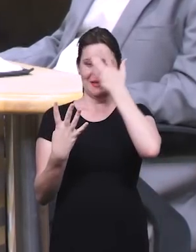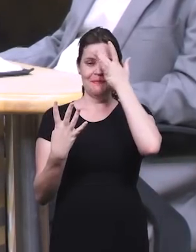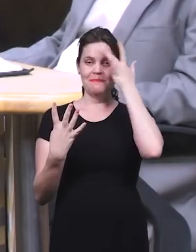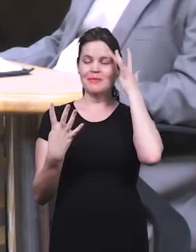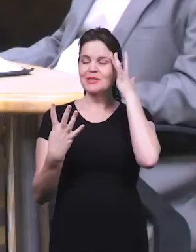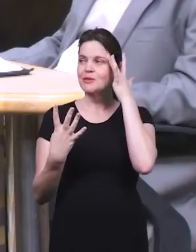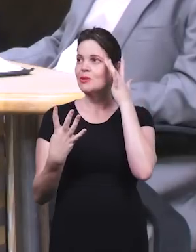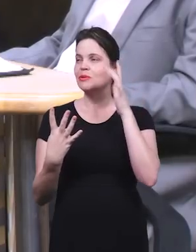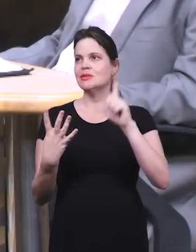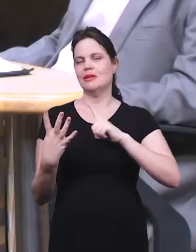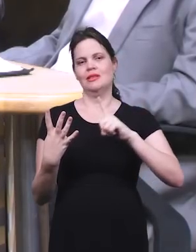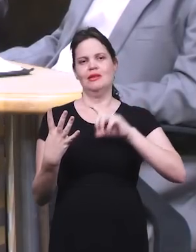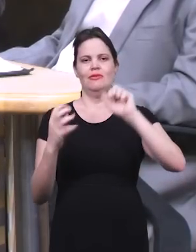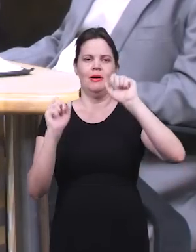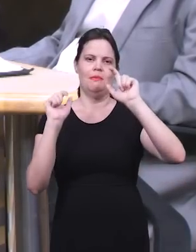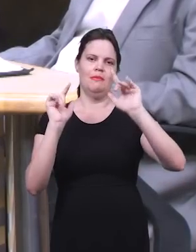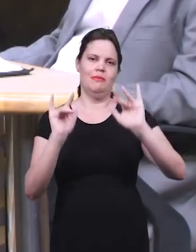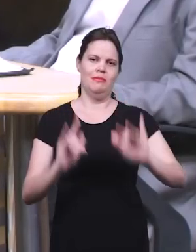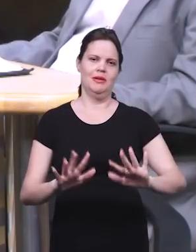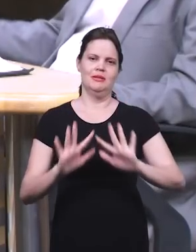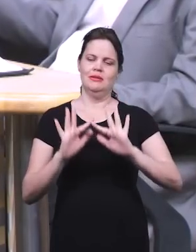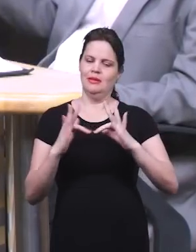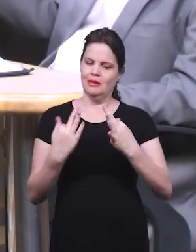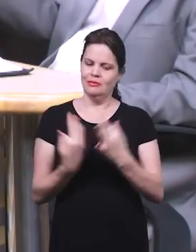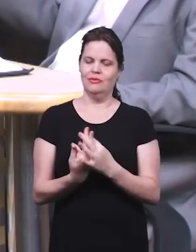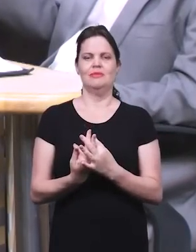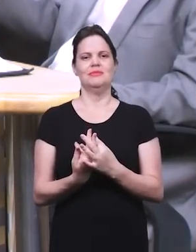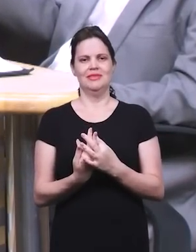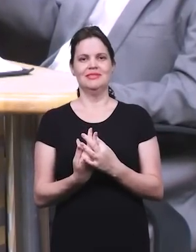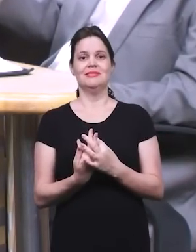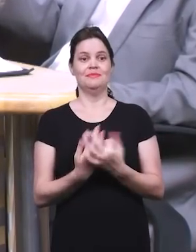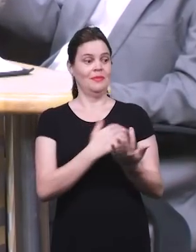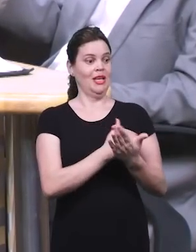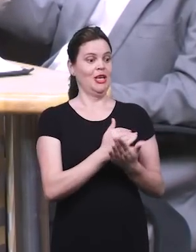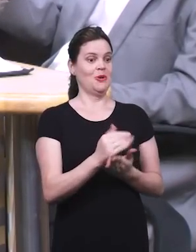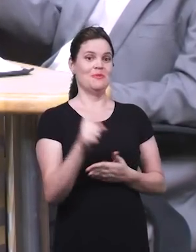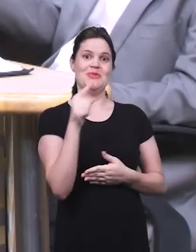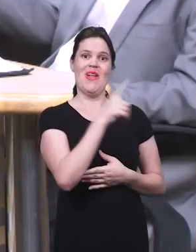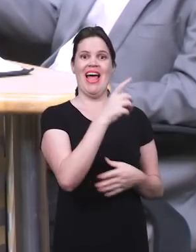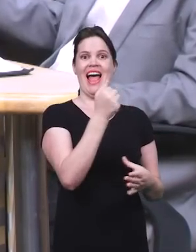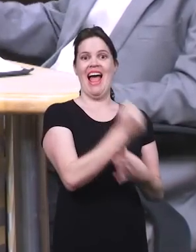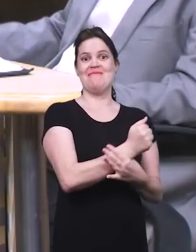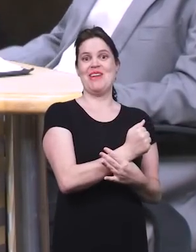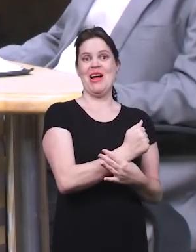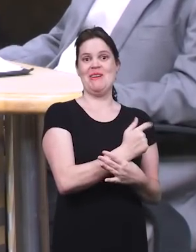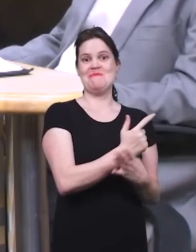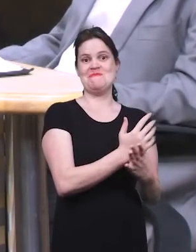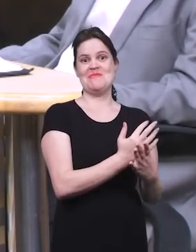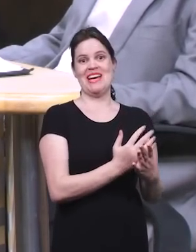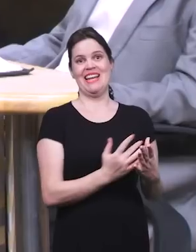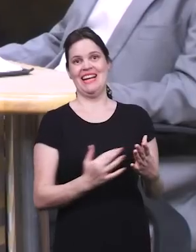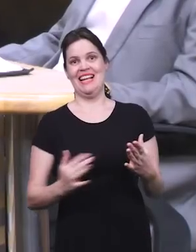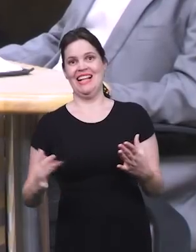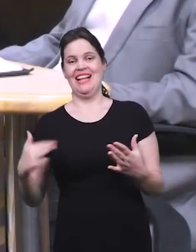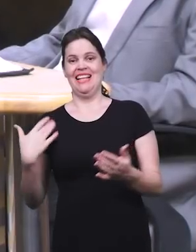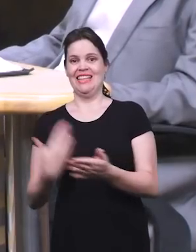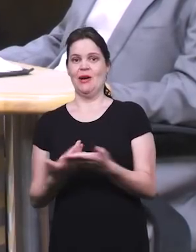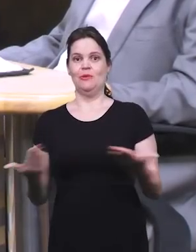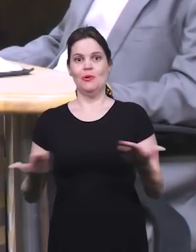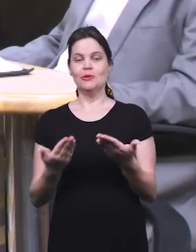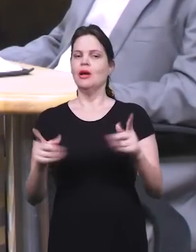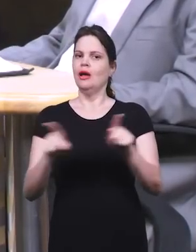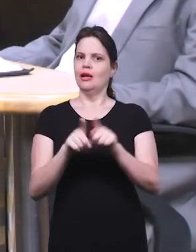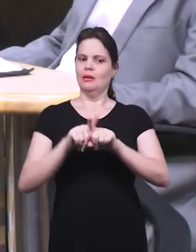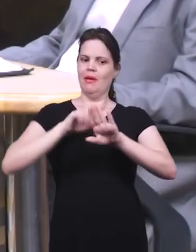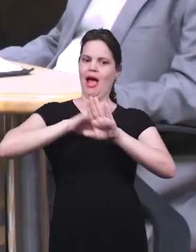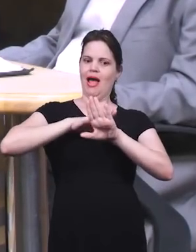abençoados, né? 4 alvos da bênção do Senhor. Que começou com Abraão, né? Começou com Abraão. 4 na frente